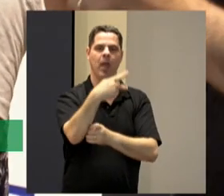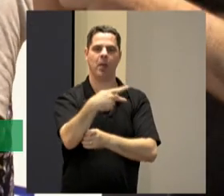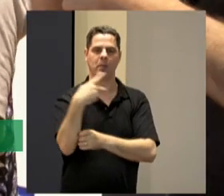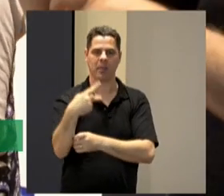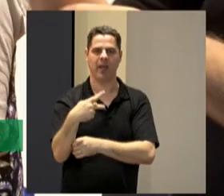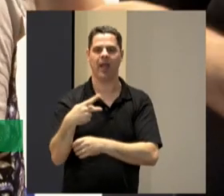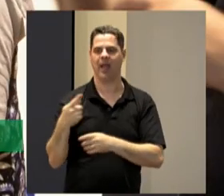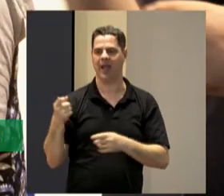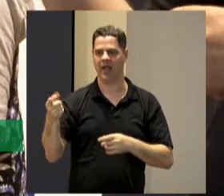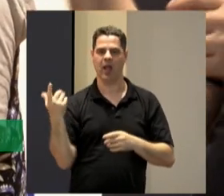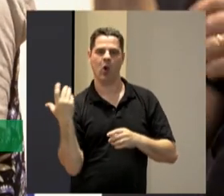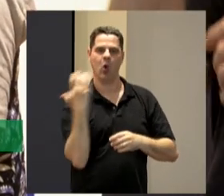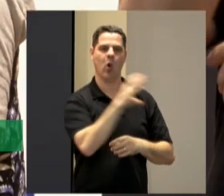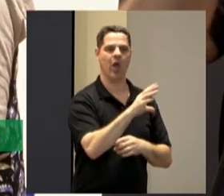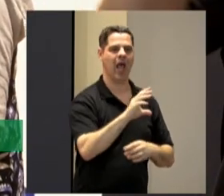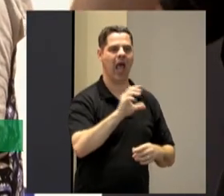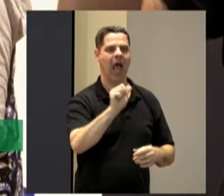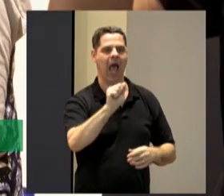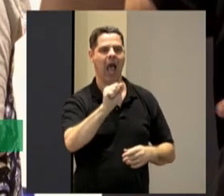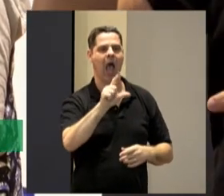Altaí, na escola Dilma